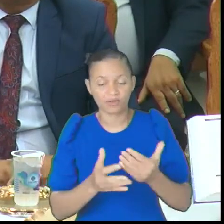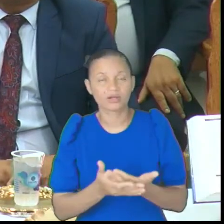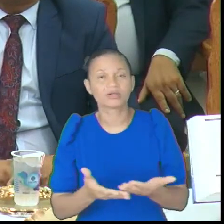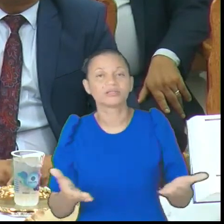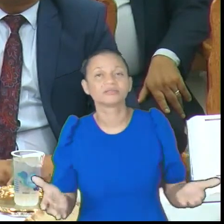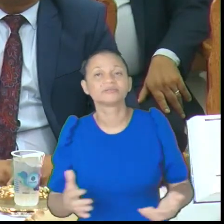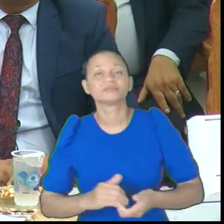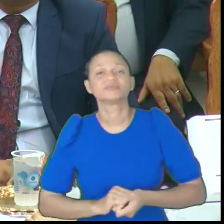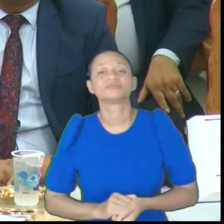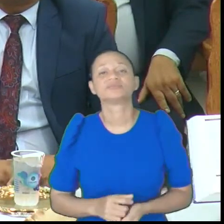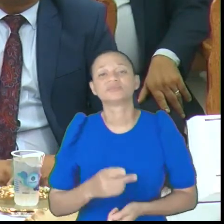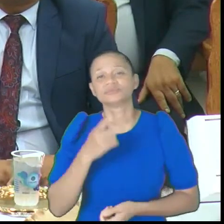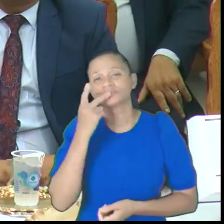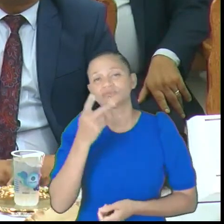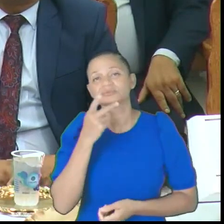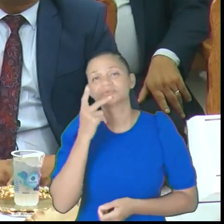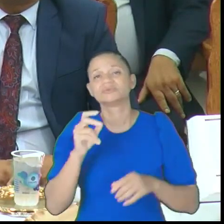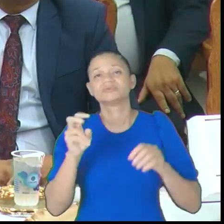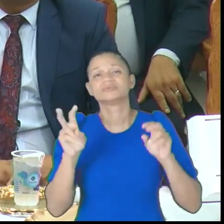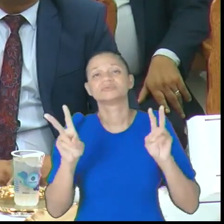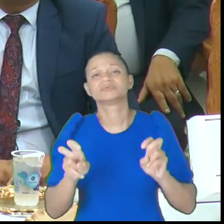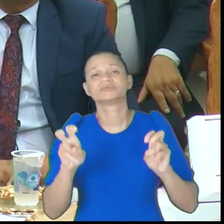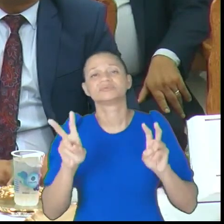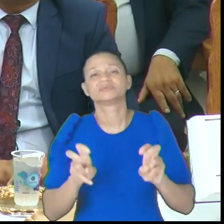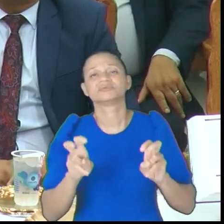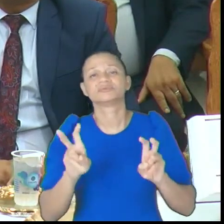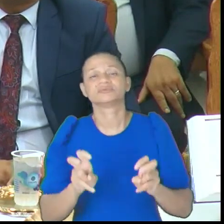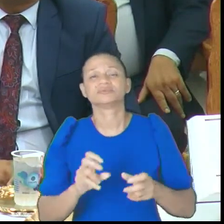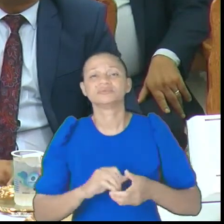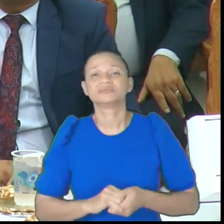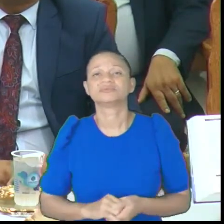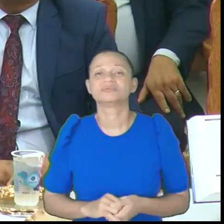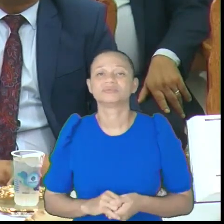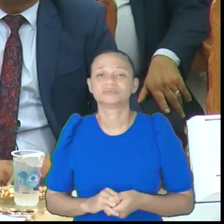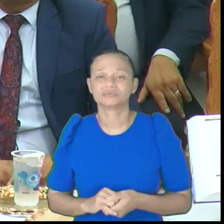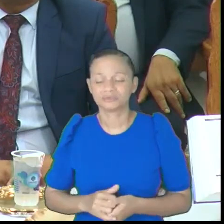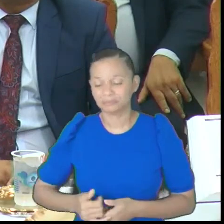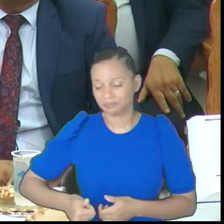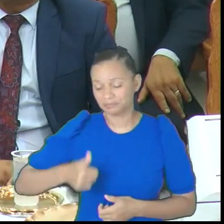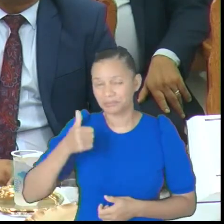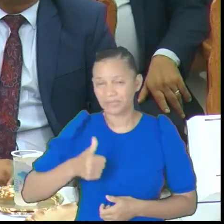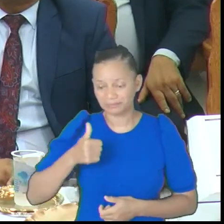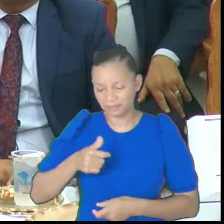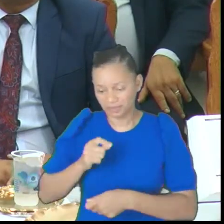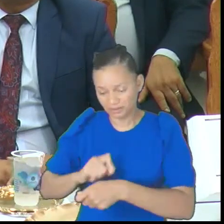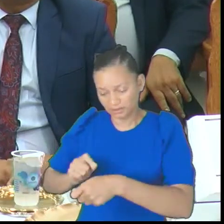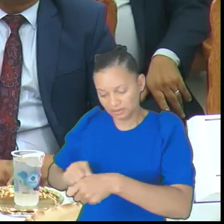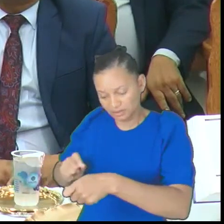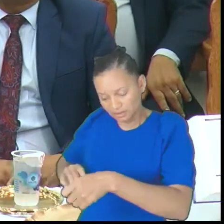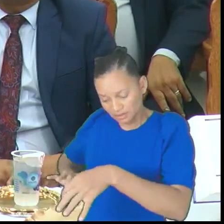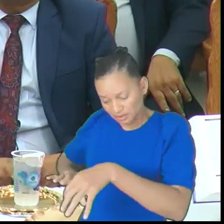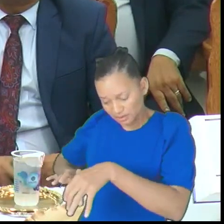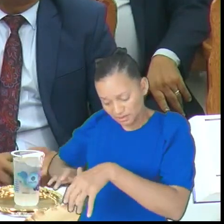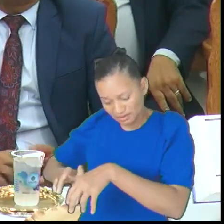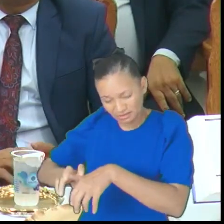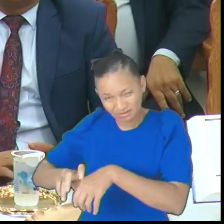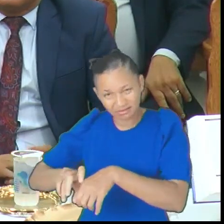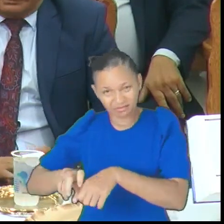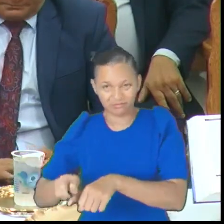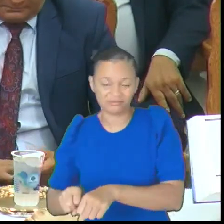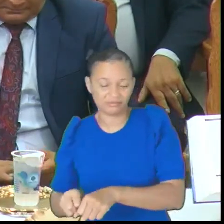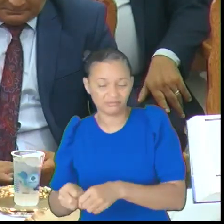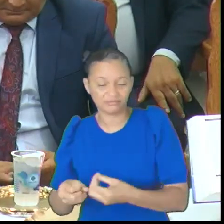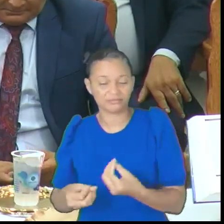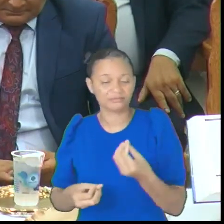mensagem falando sobre a primeira carta do apóstolo Paulo aos irmãos